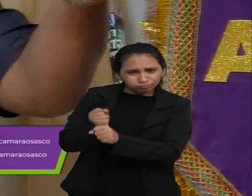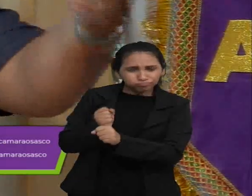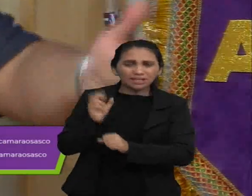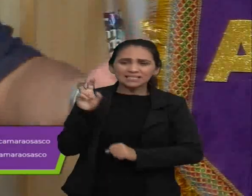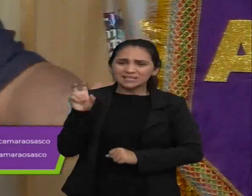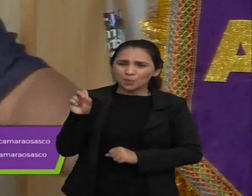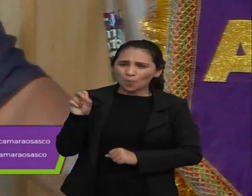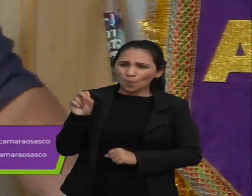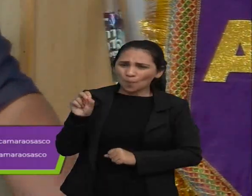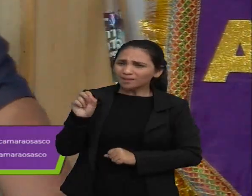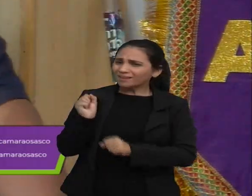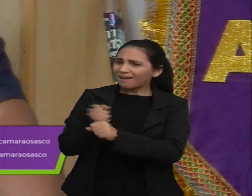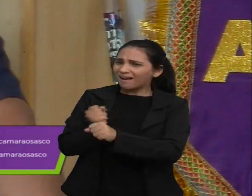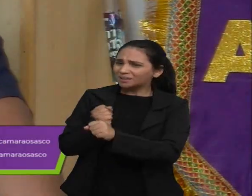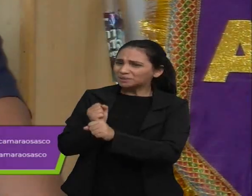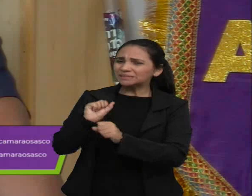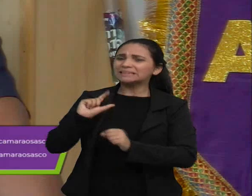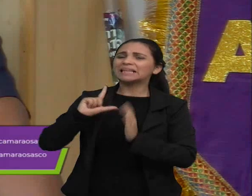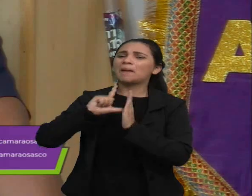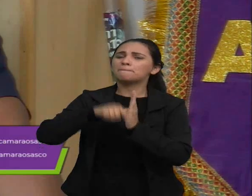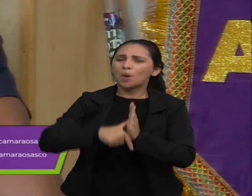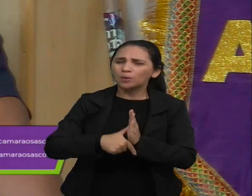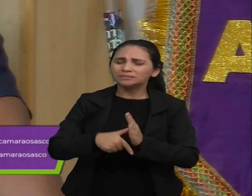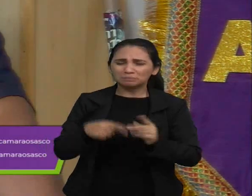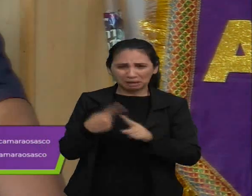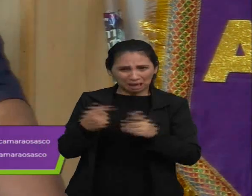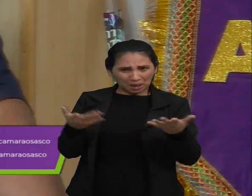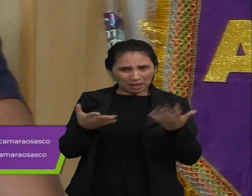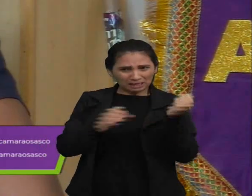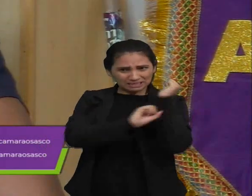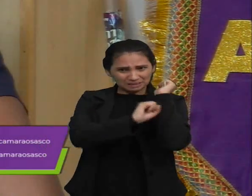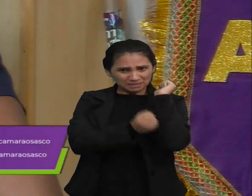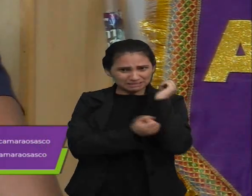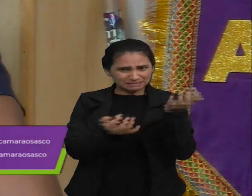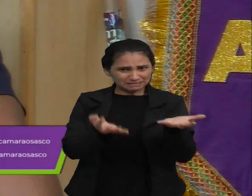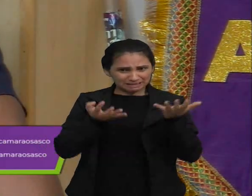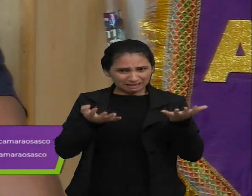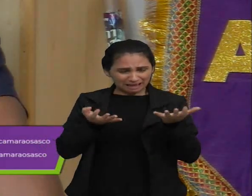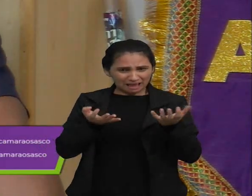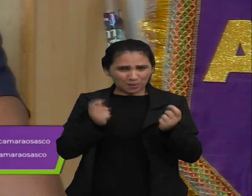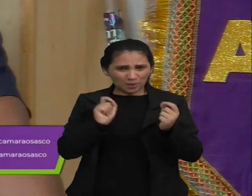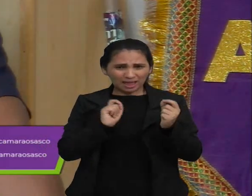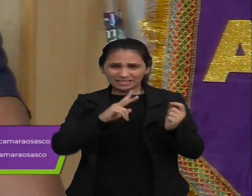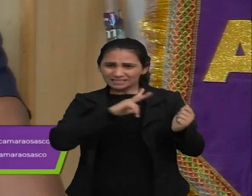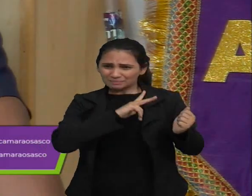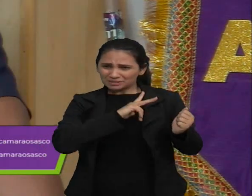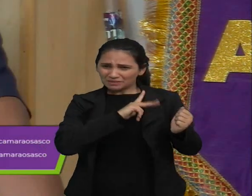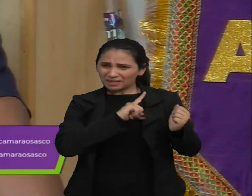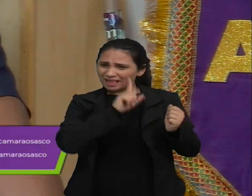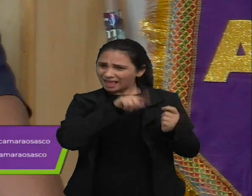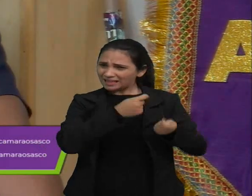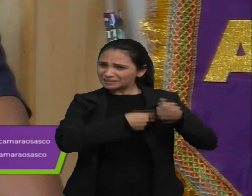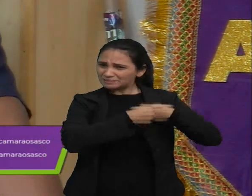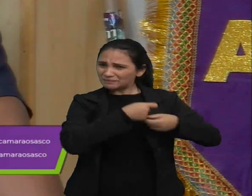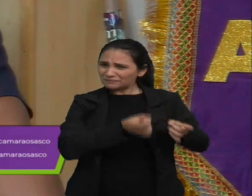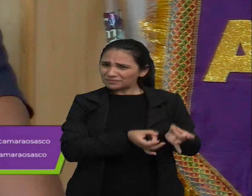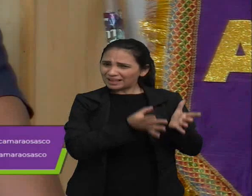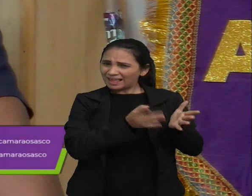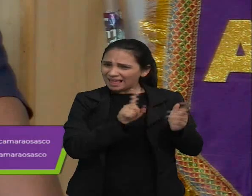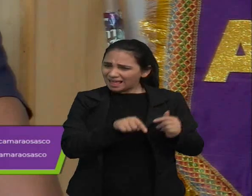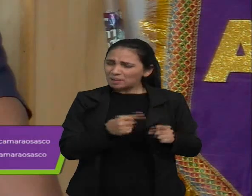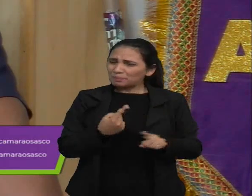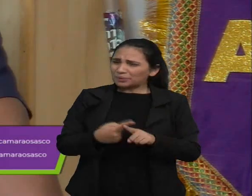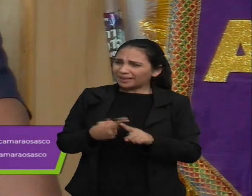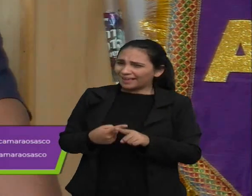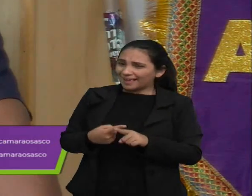vai se privatizar a pergunta por que porque com toda certeza os barões